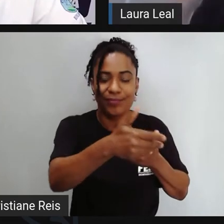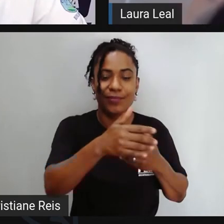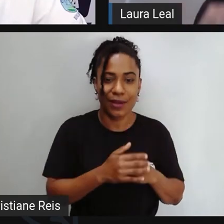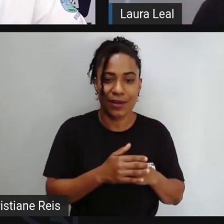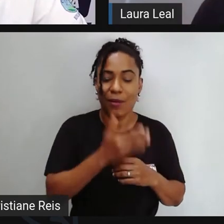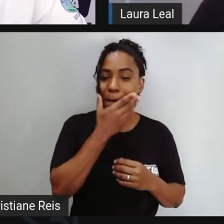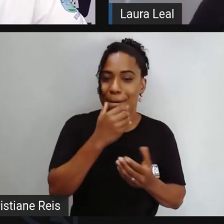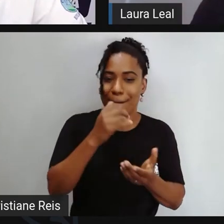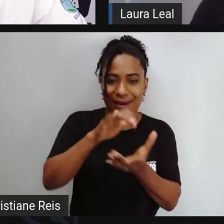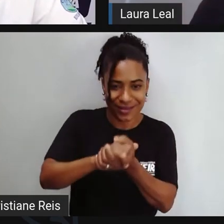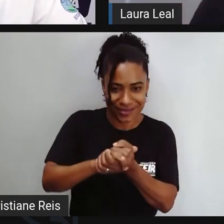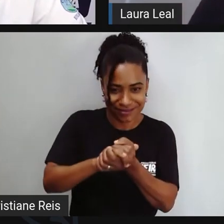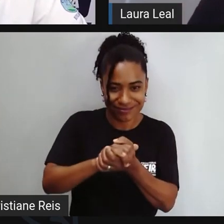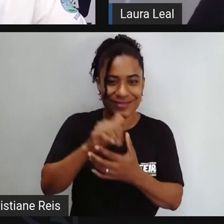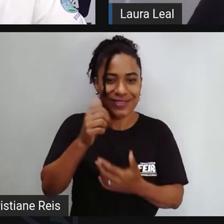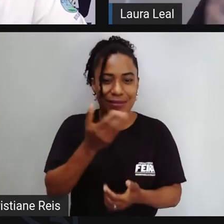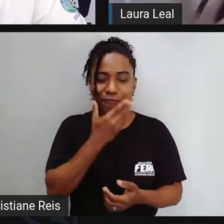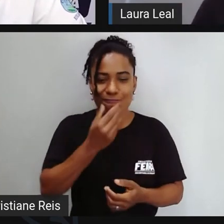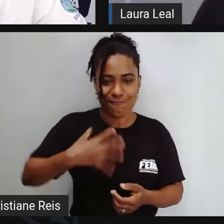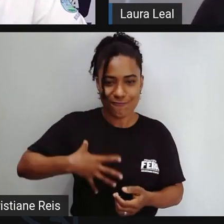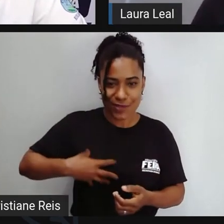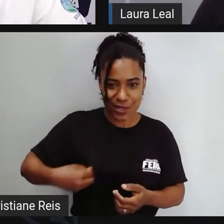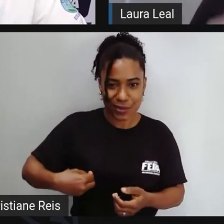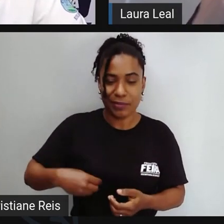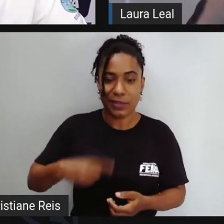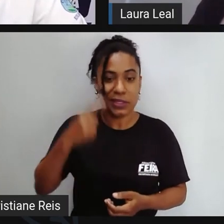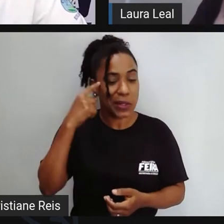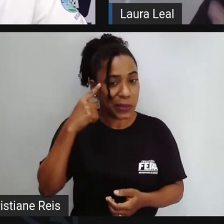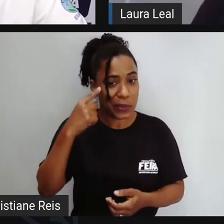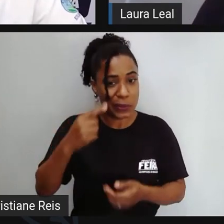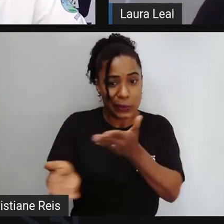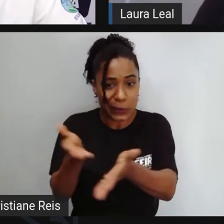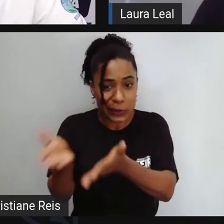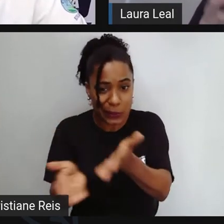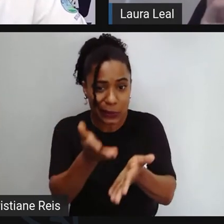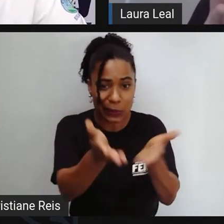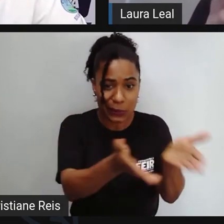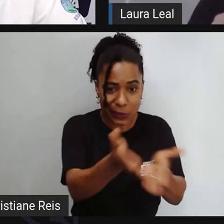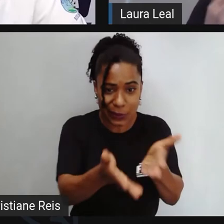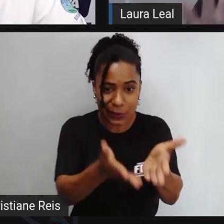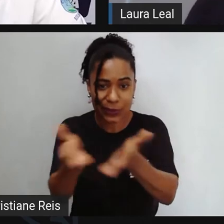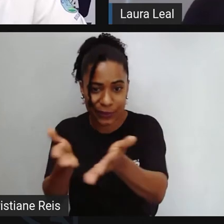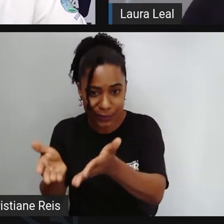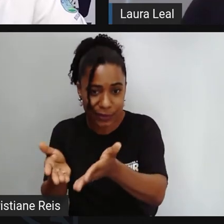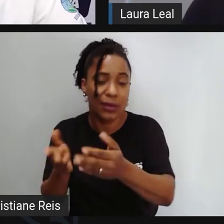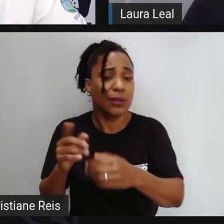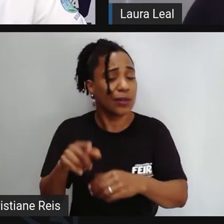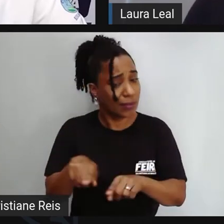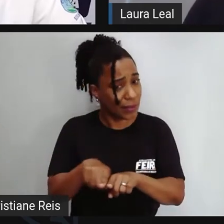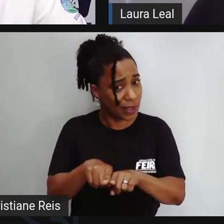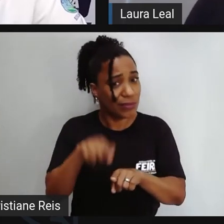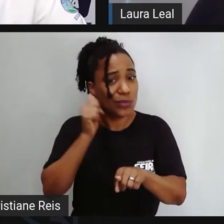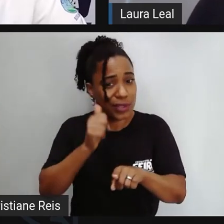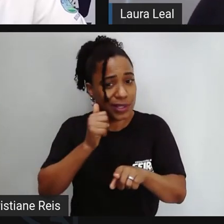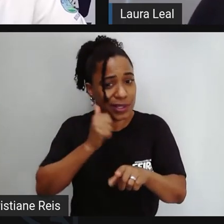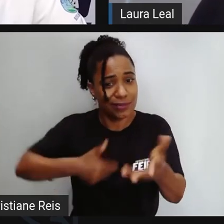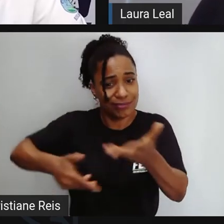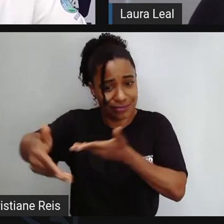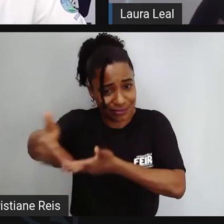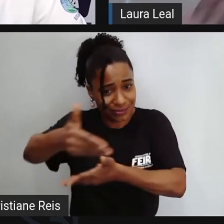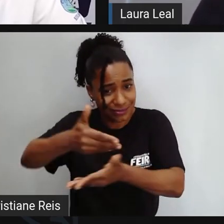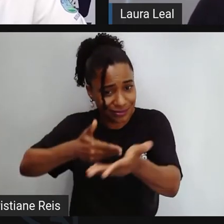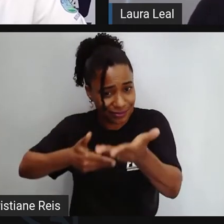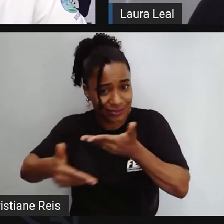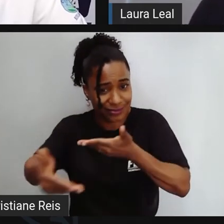a gente ficar em segundo lugar. Então, acho que entender que a gente tem esse viés é um primeiro passo. E aí, entendendo o que a gente tem, a gente